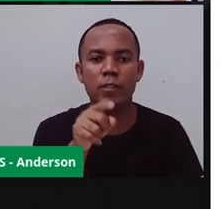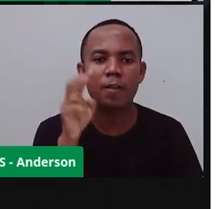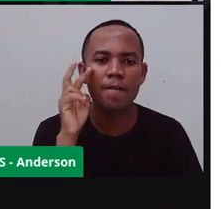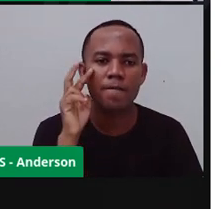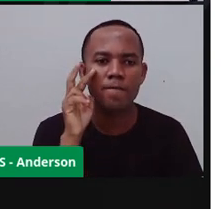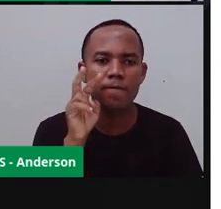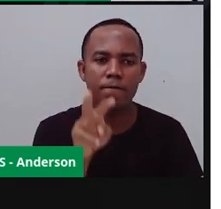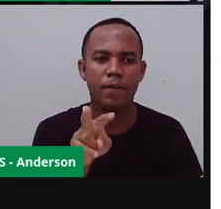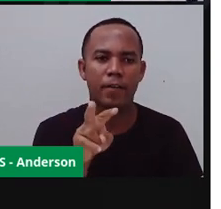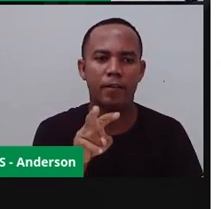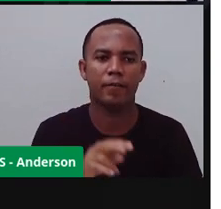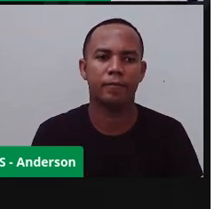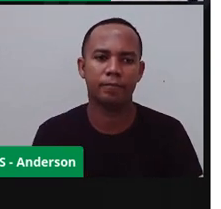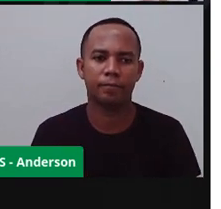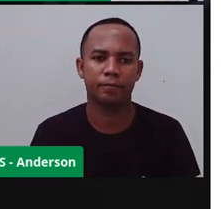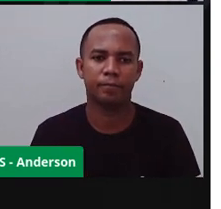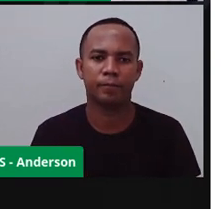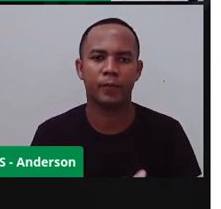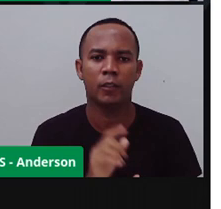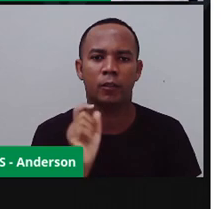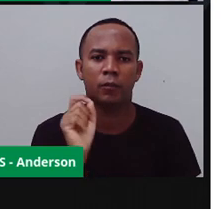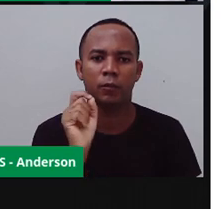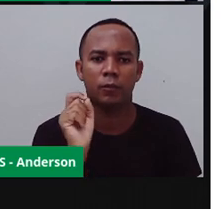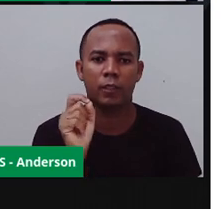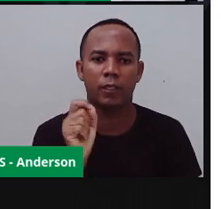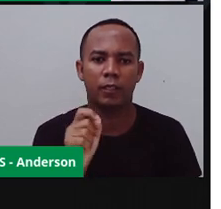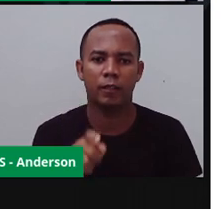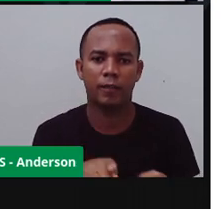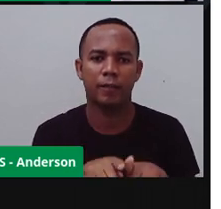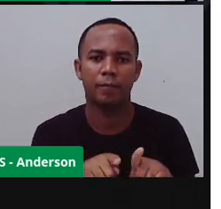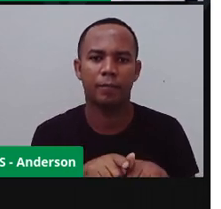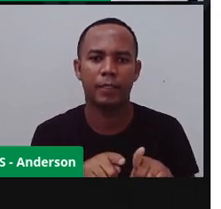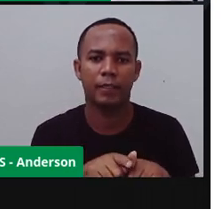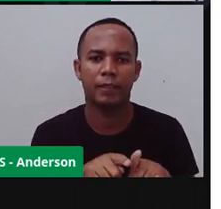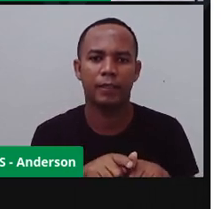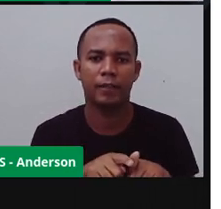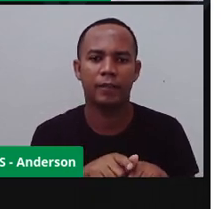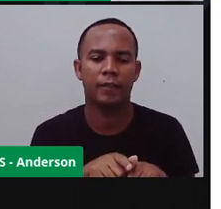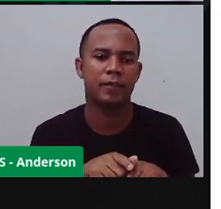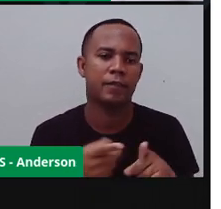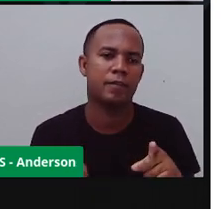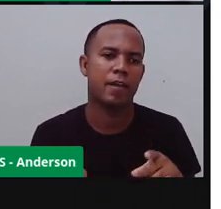é visual? O que você vê? O que é um elemento verbal? O que está escrito?